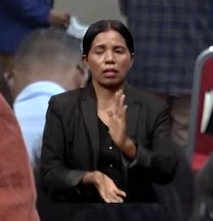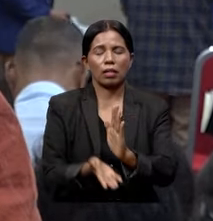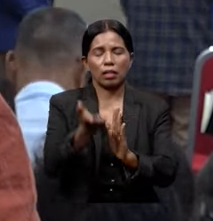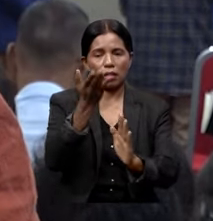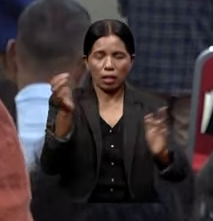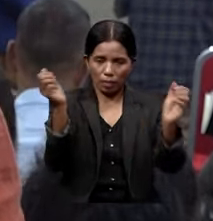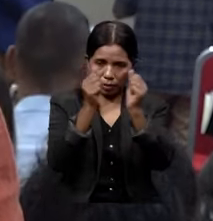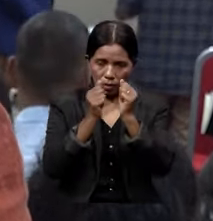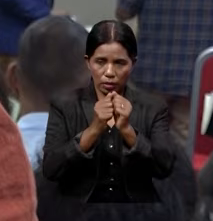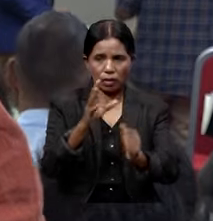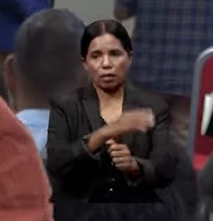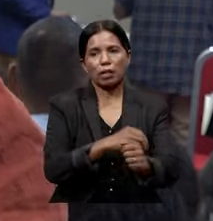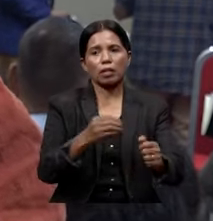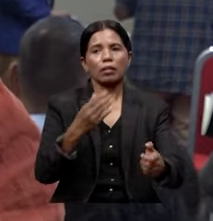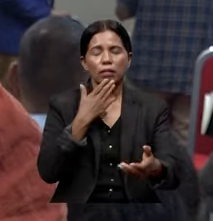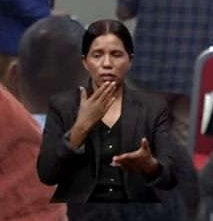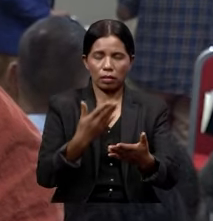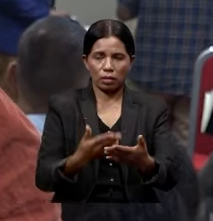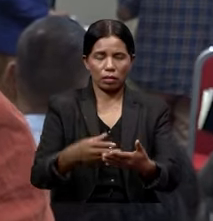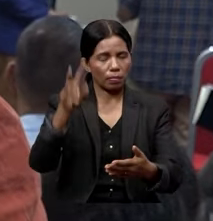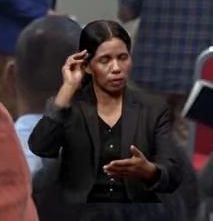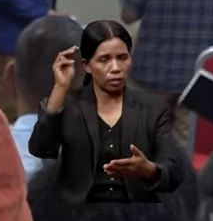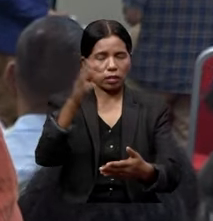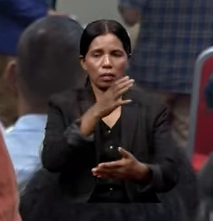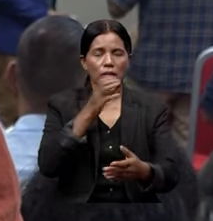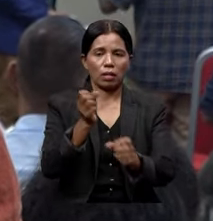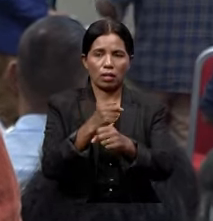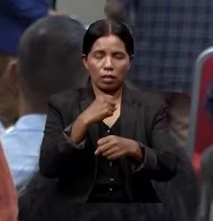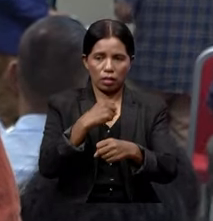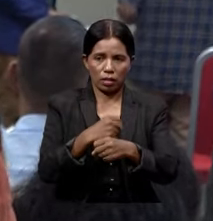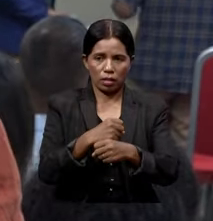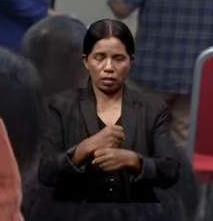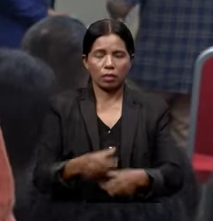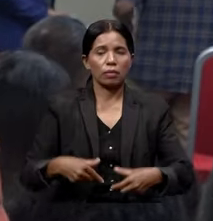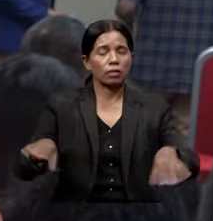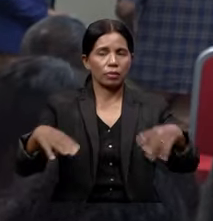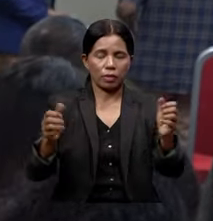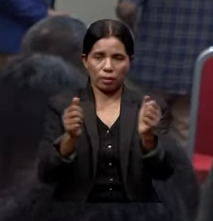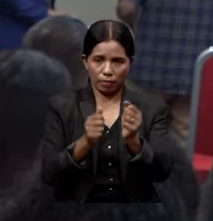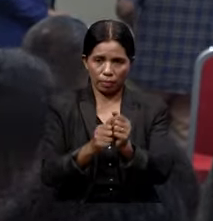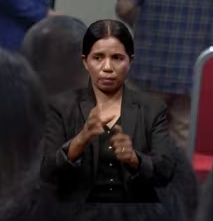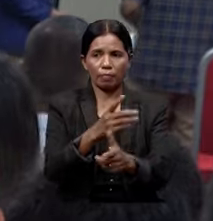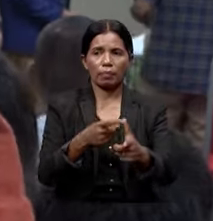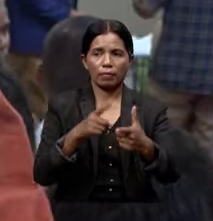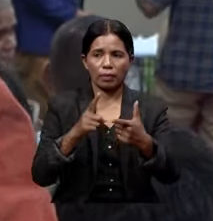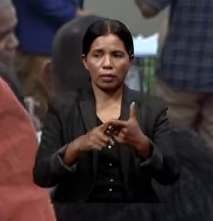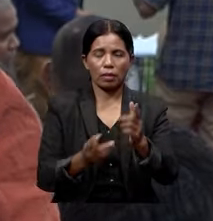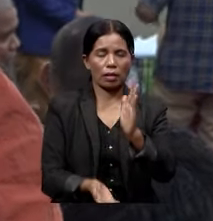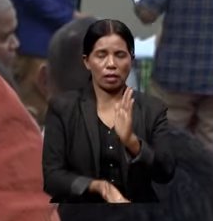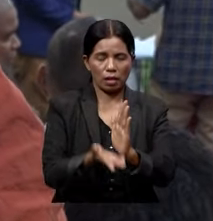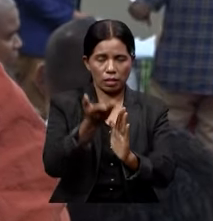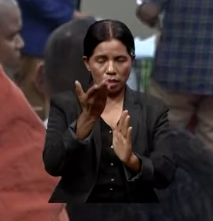hamutu ho produsa ma ida ne be maka ministero de agricultura mos i pescas mos esforso atakatu hasai produsa